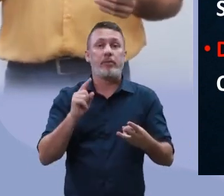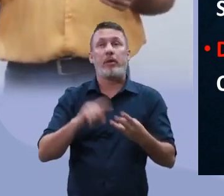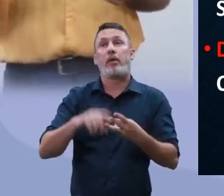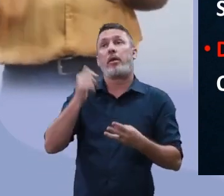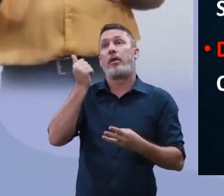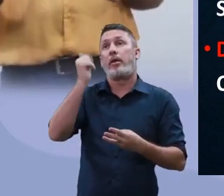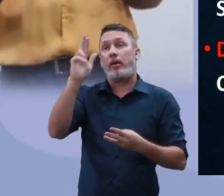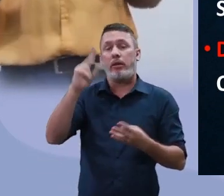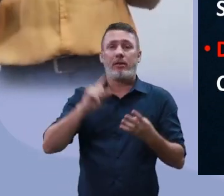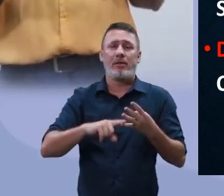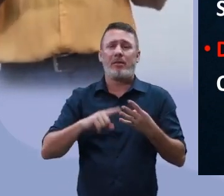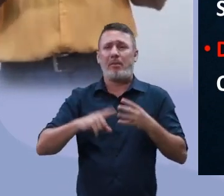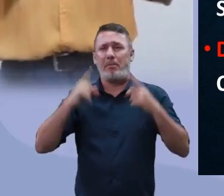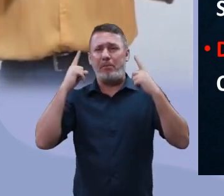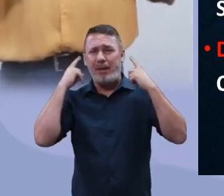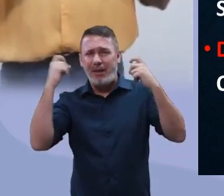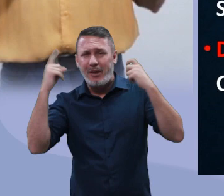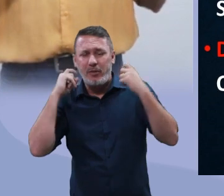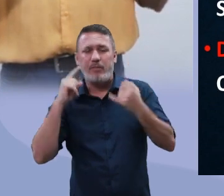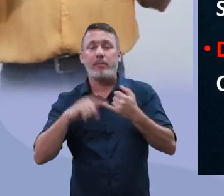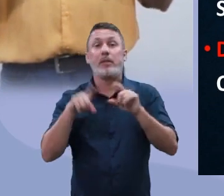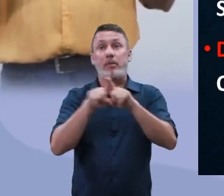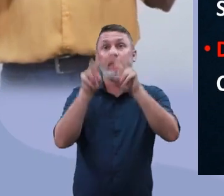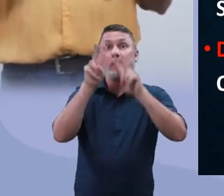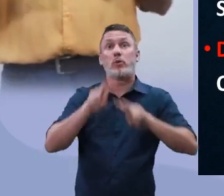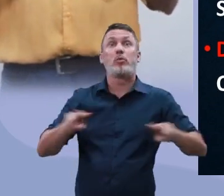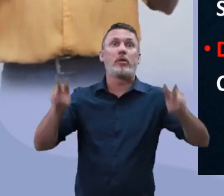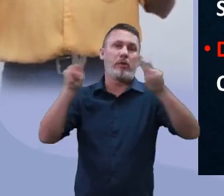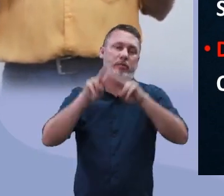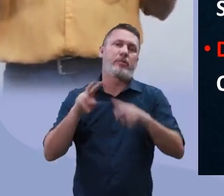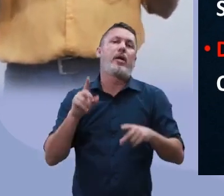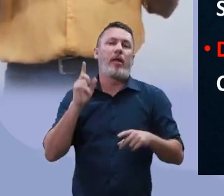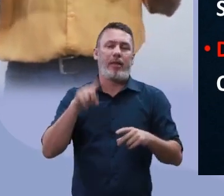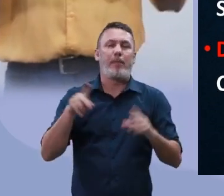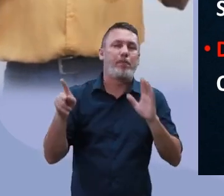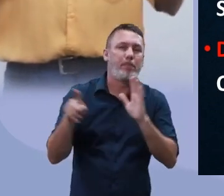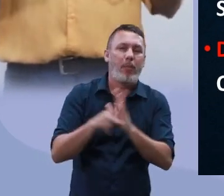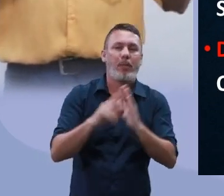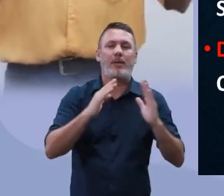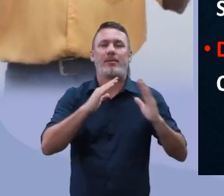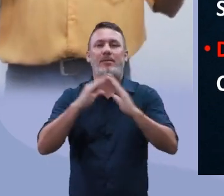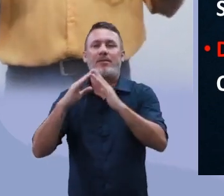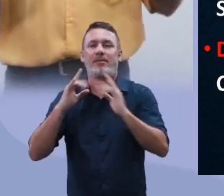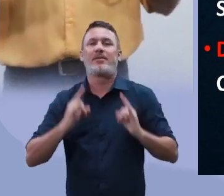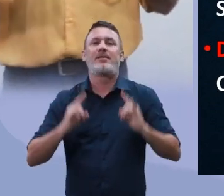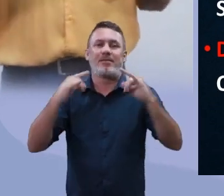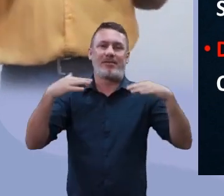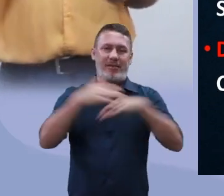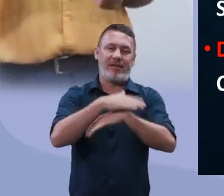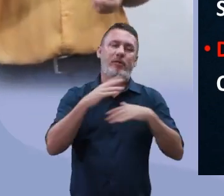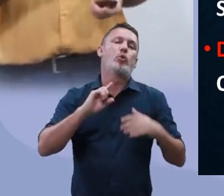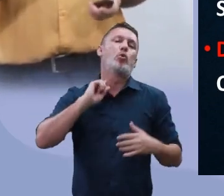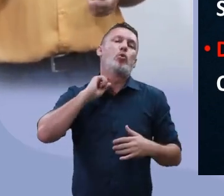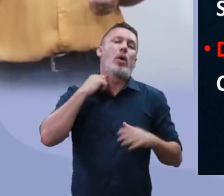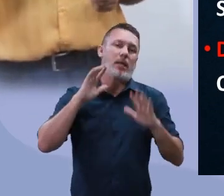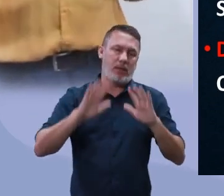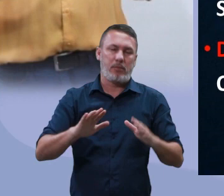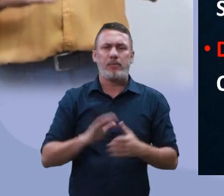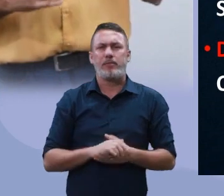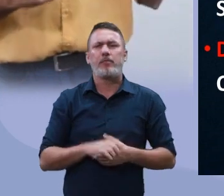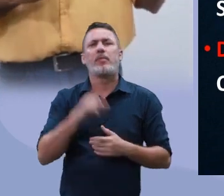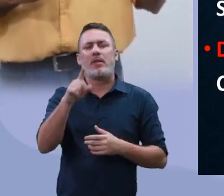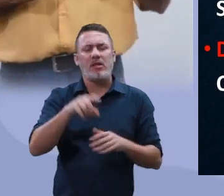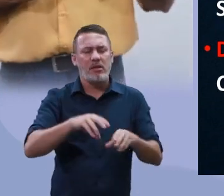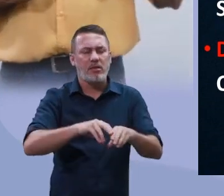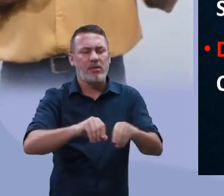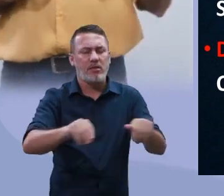poluição sonora e a poluição visual. São os tipos de poluição que são mais comuns no ambiente urbano. Então, por exemplo, quando nós falamos